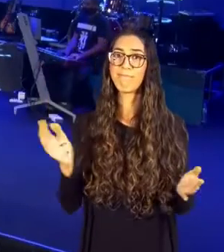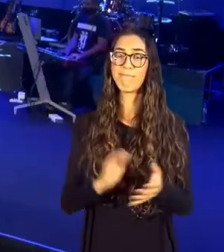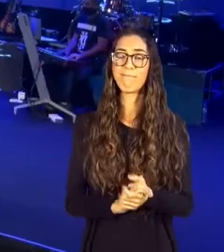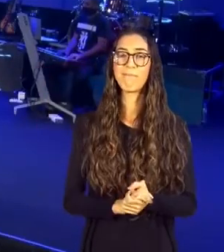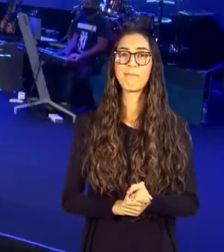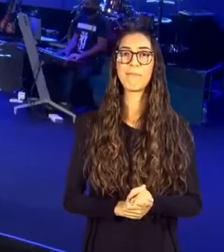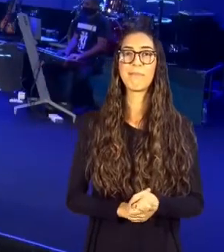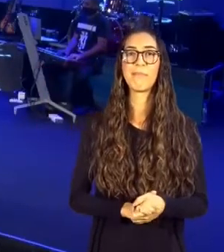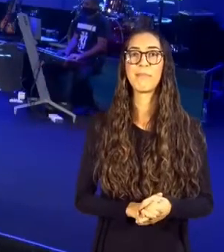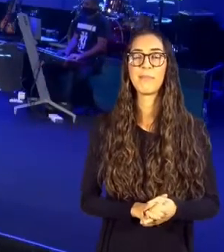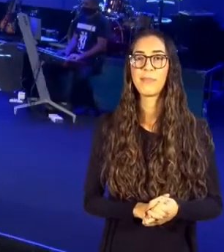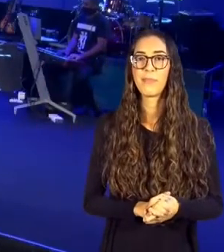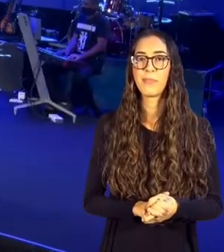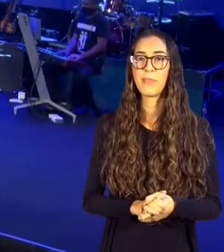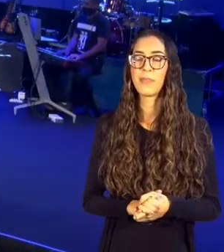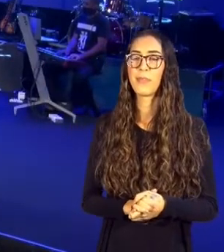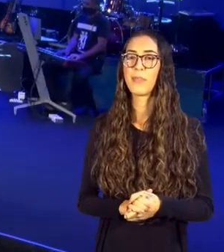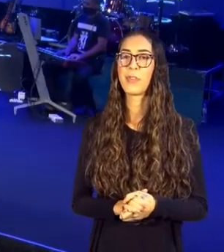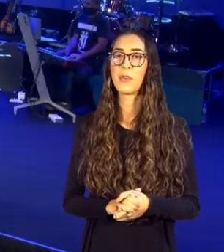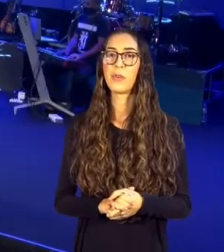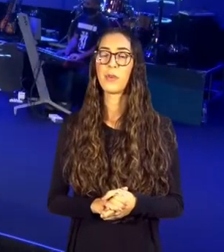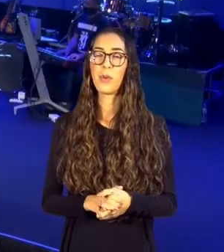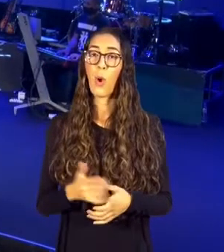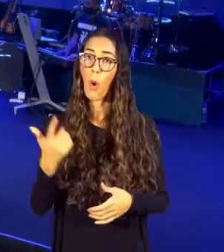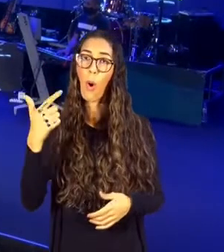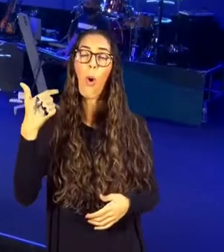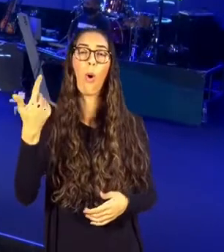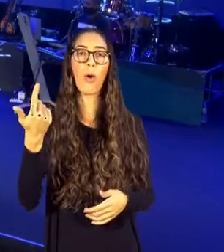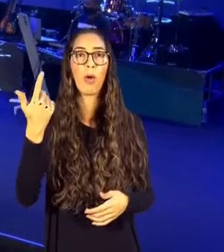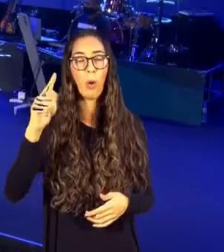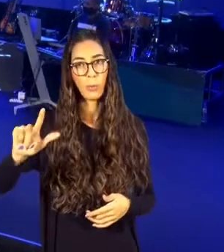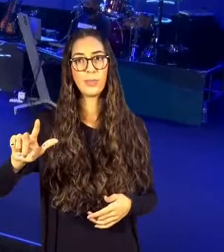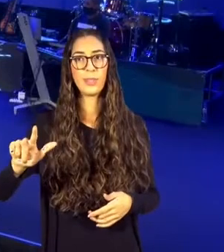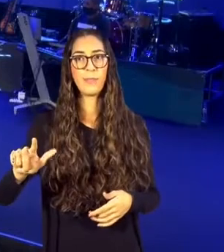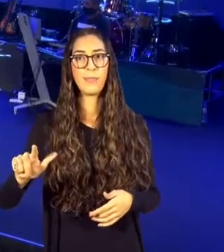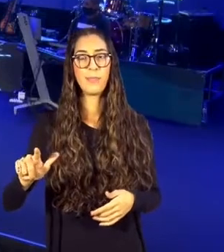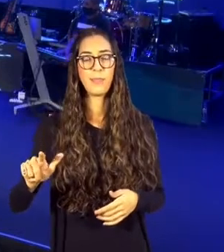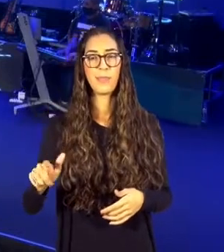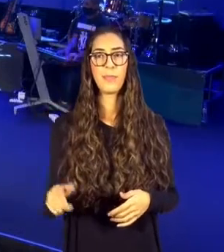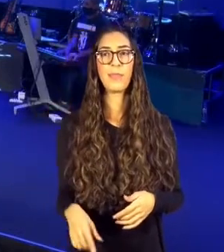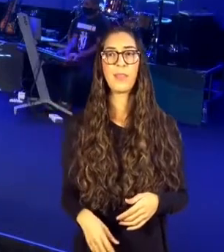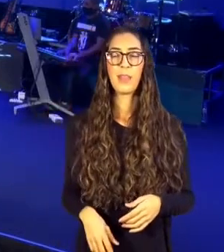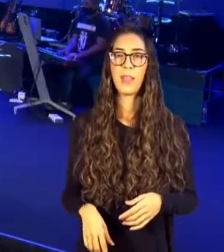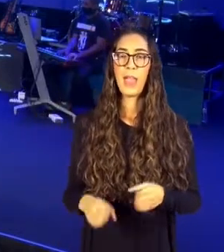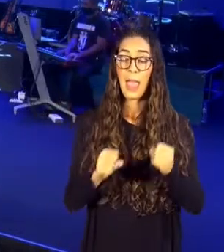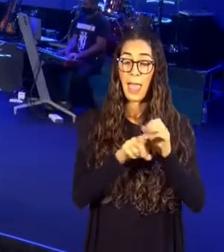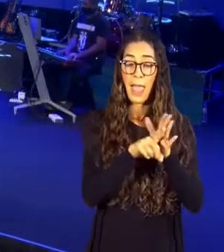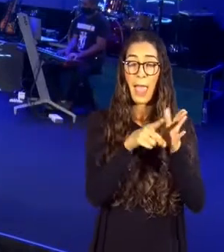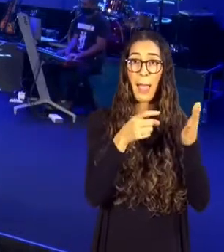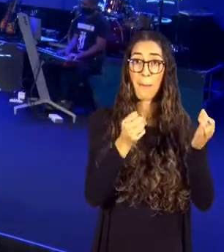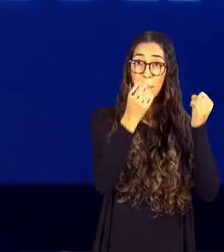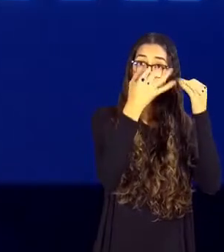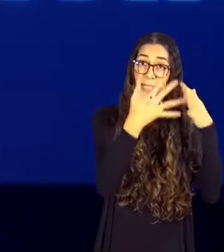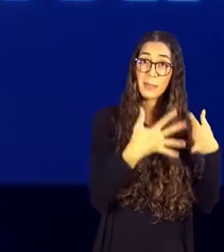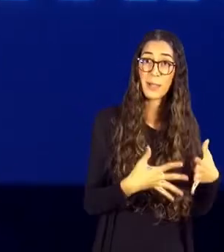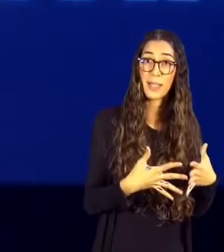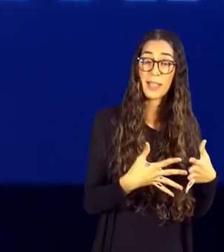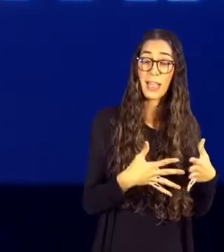jumentinho. Isso aconteceu com Jesus, irmãos? Aconteceu. Uau! Quem falou